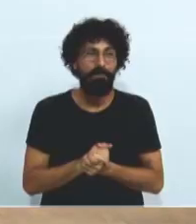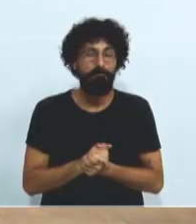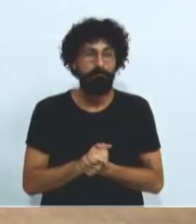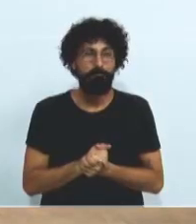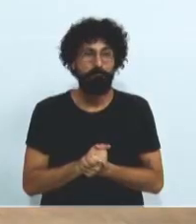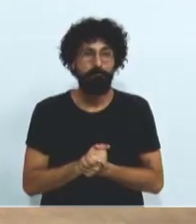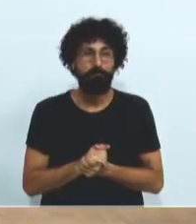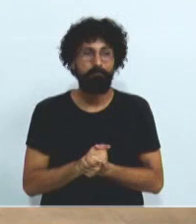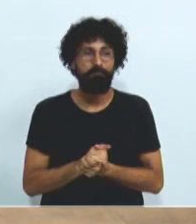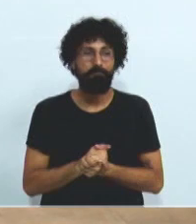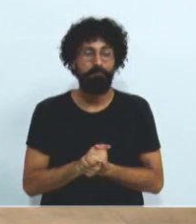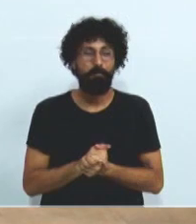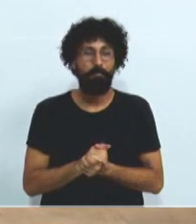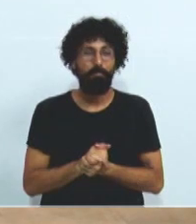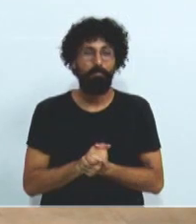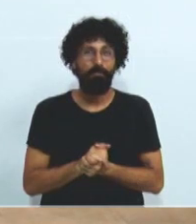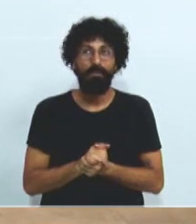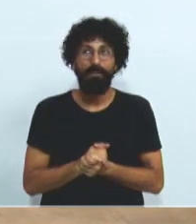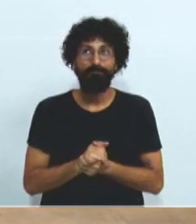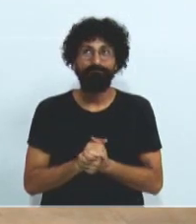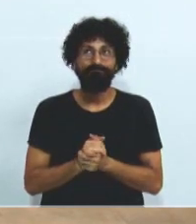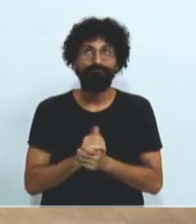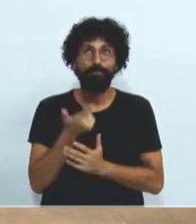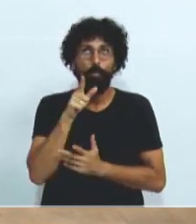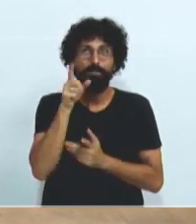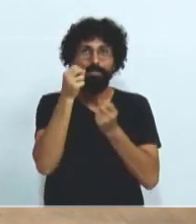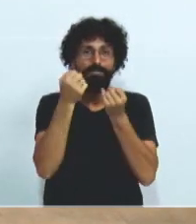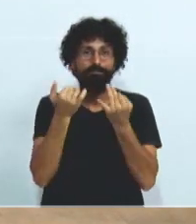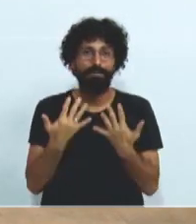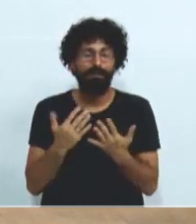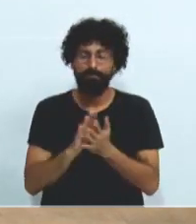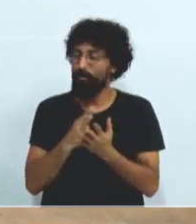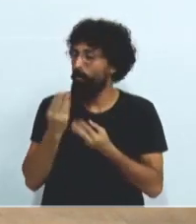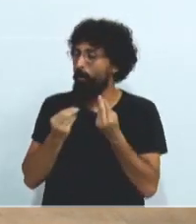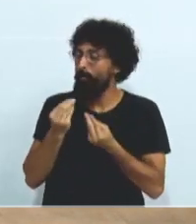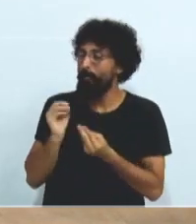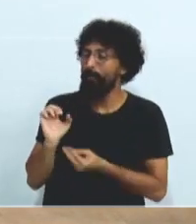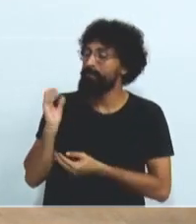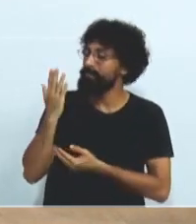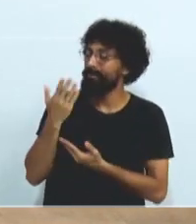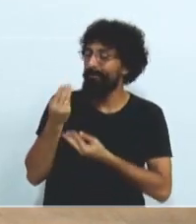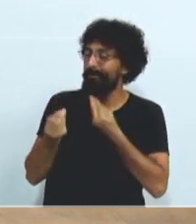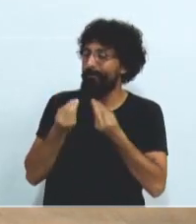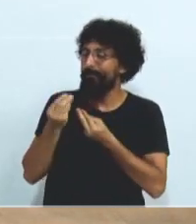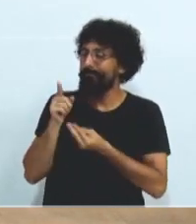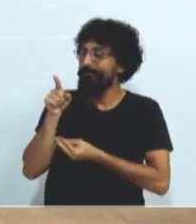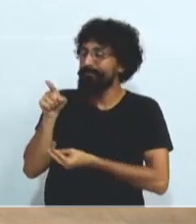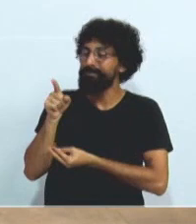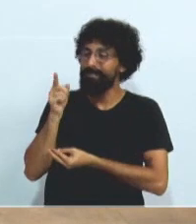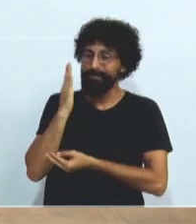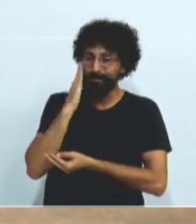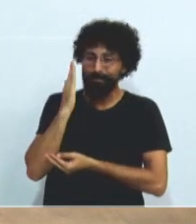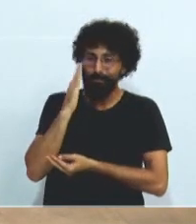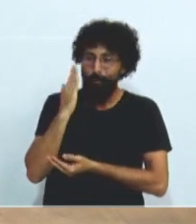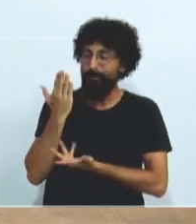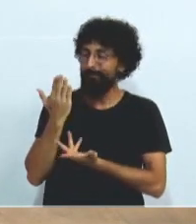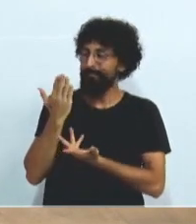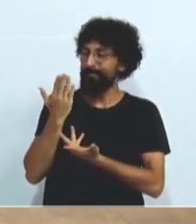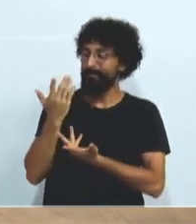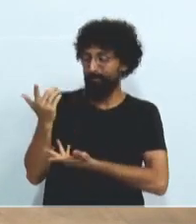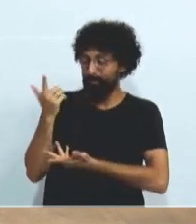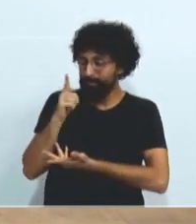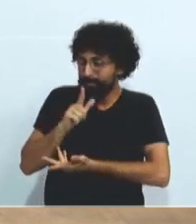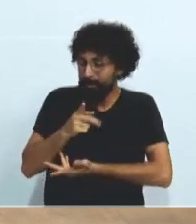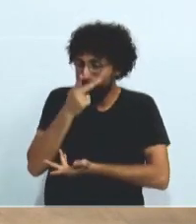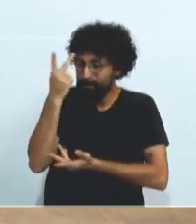assim, indescritível. É uma experiência fantástica. Mas como é que foi, assim? Como que chegou até você essa notícia? Como é que foi o passo